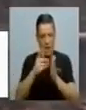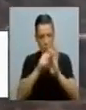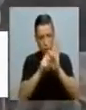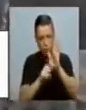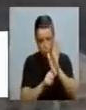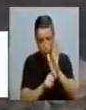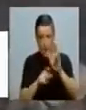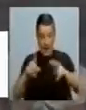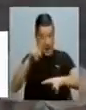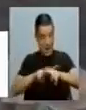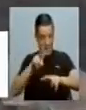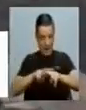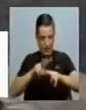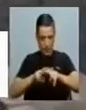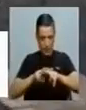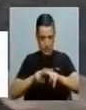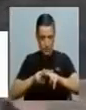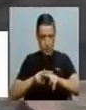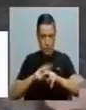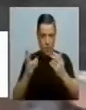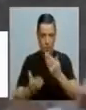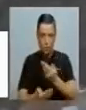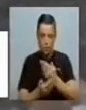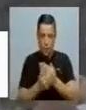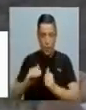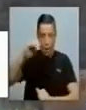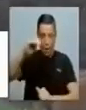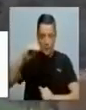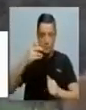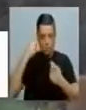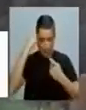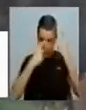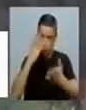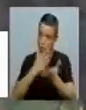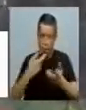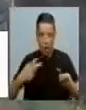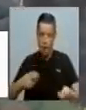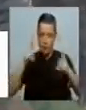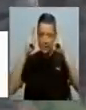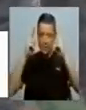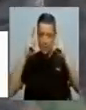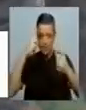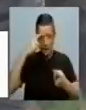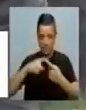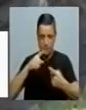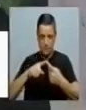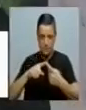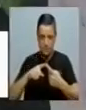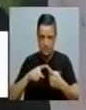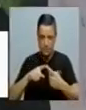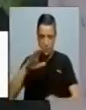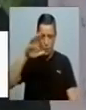da Cruz são conhecidos como a Brigada dos Cotas, mas só pensa na liberdade. Vai ter de levar os